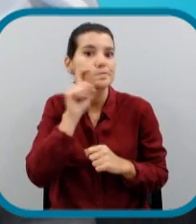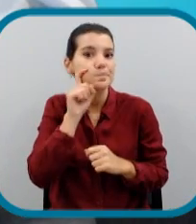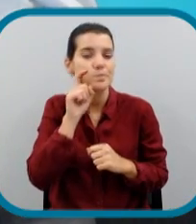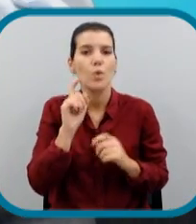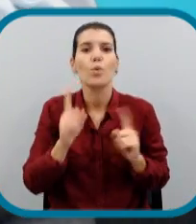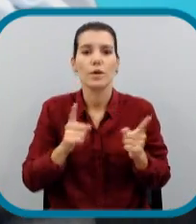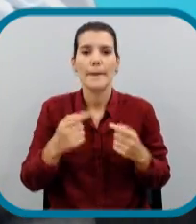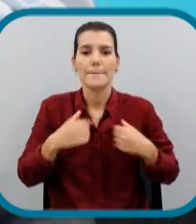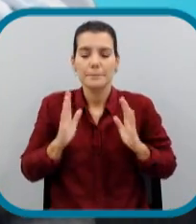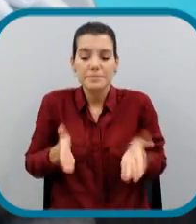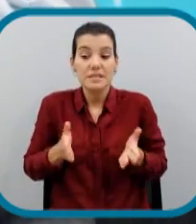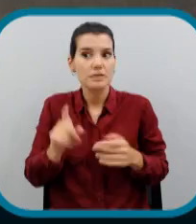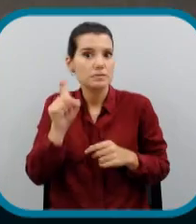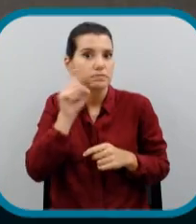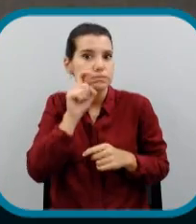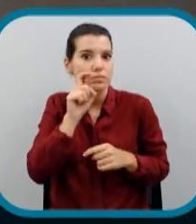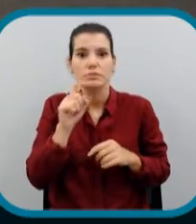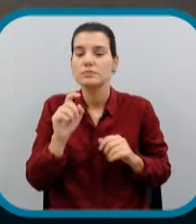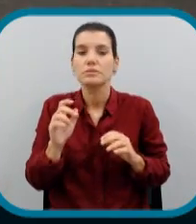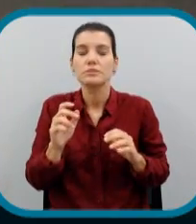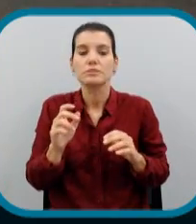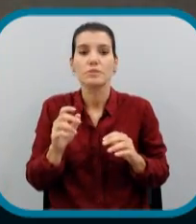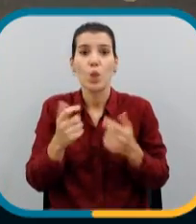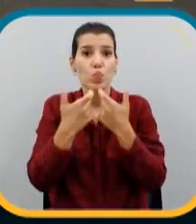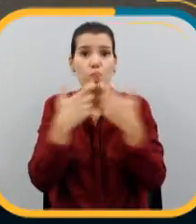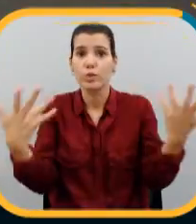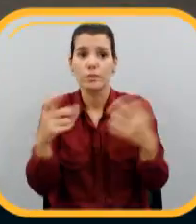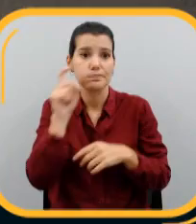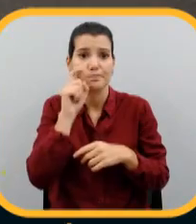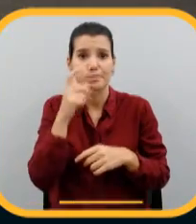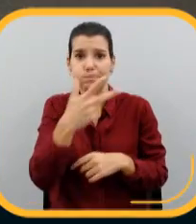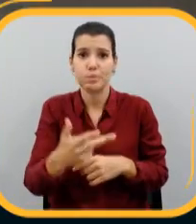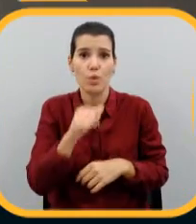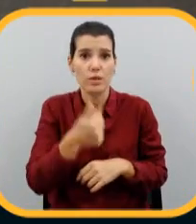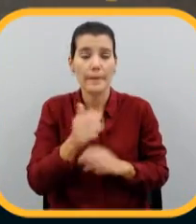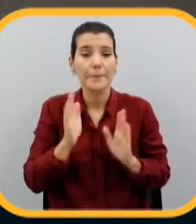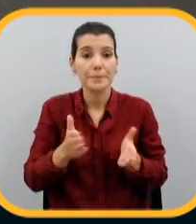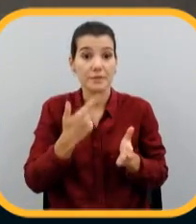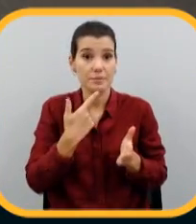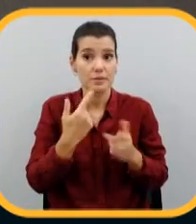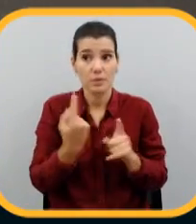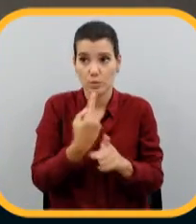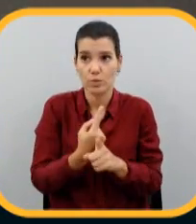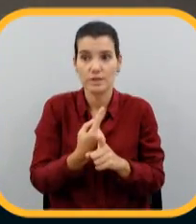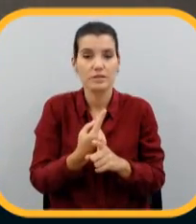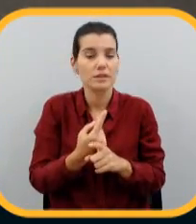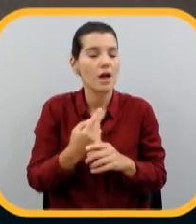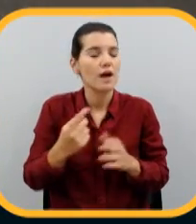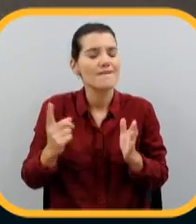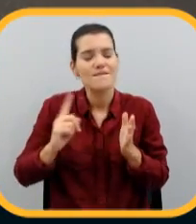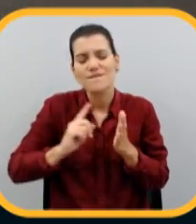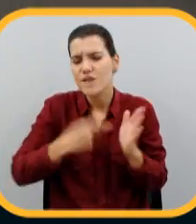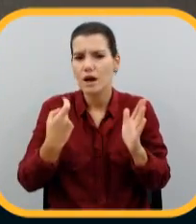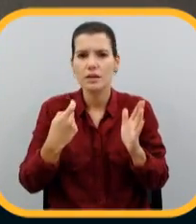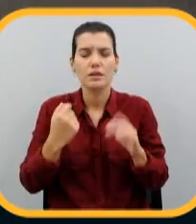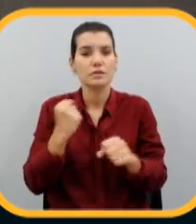que nós temos que securizar. O que é que a gente quer proteger? Porque não podemos proteger tudo. Nós temos que perceber que